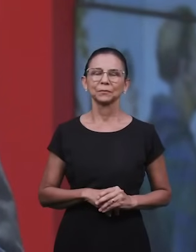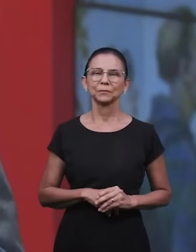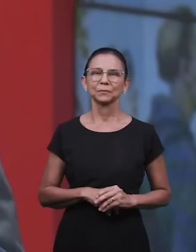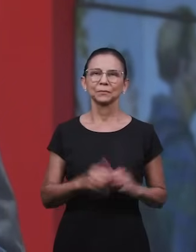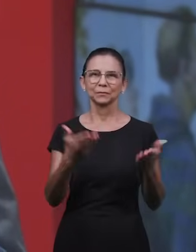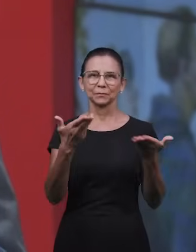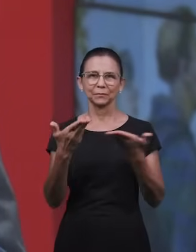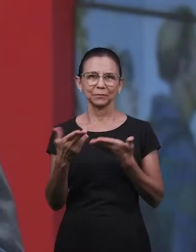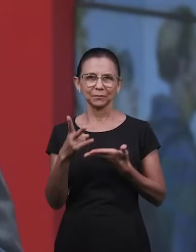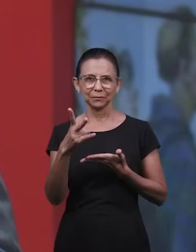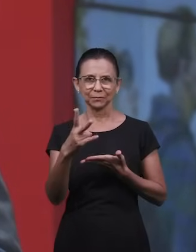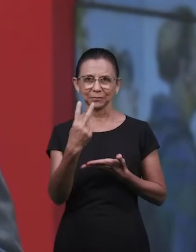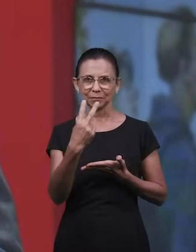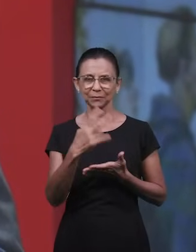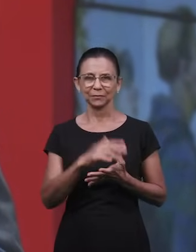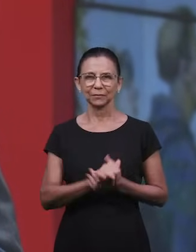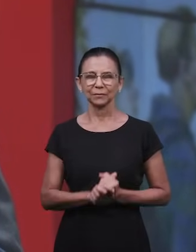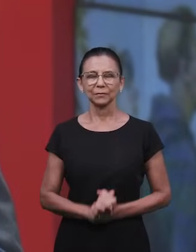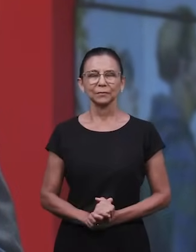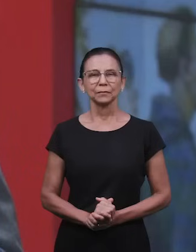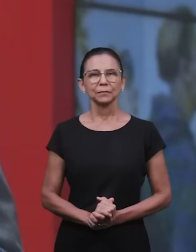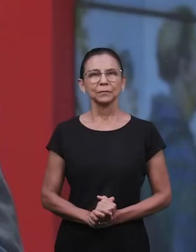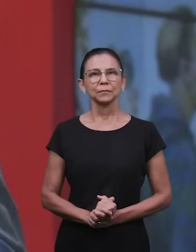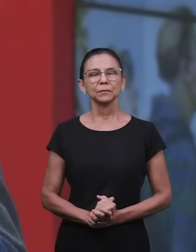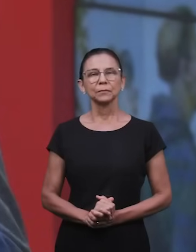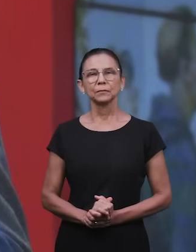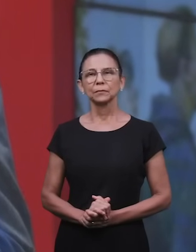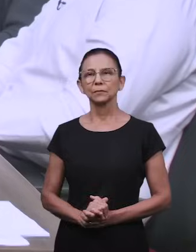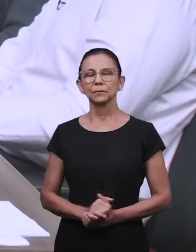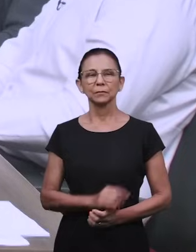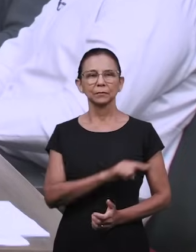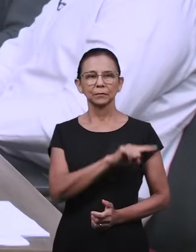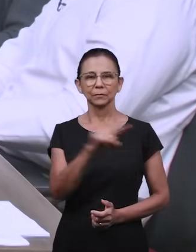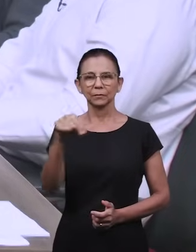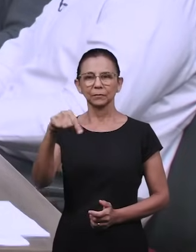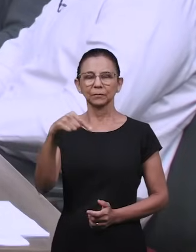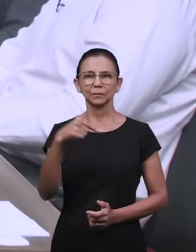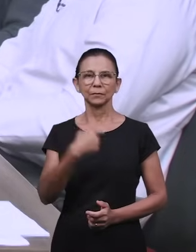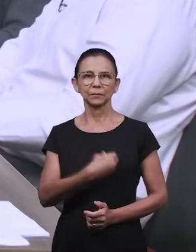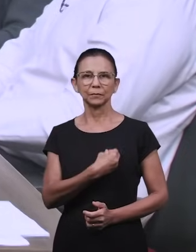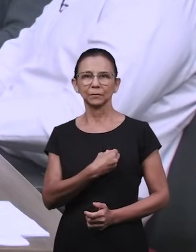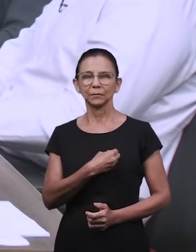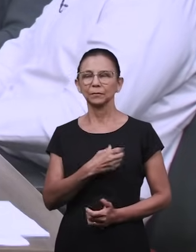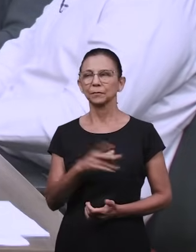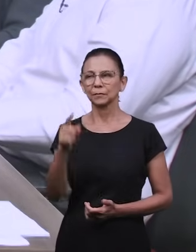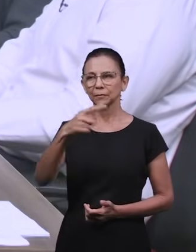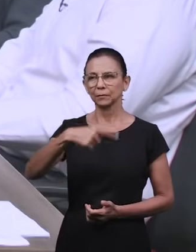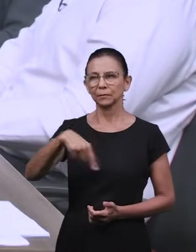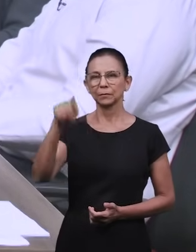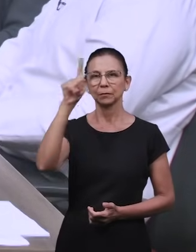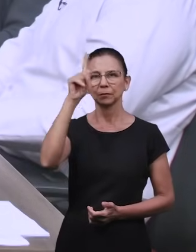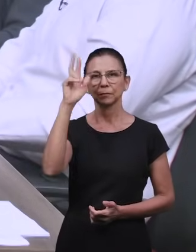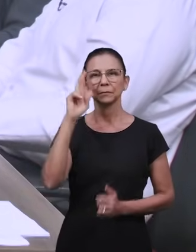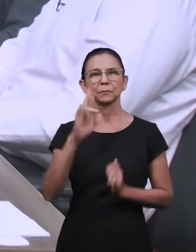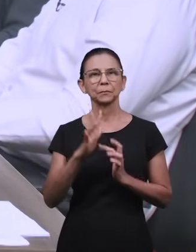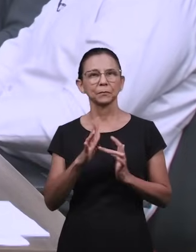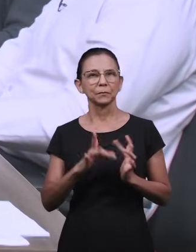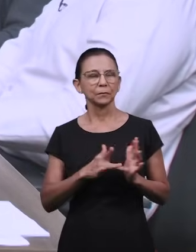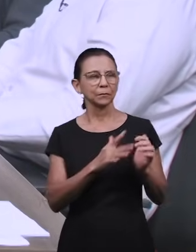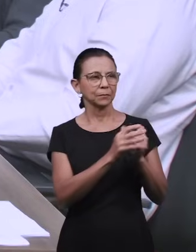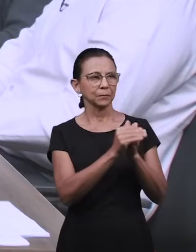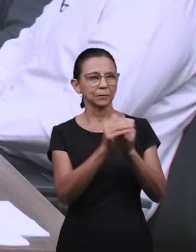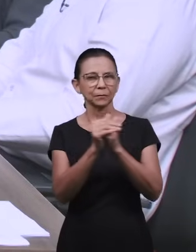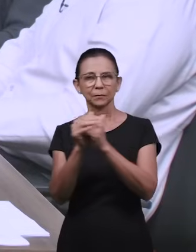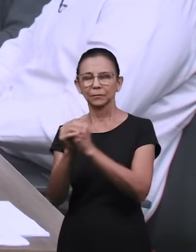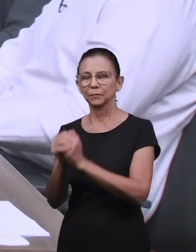episódio. Você é o nosso convidado especial. Quero despedir dos nossos convidados aqui com a paz do Amém. Senhor. Paz do Senhor Tiago, Vinícius, paz do Senhor